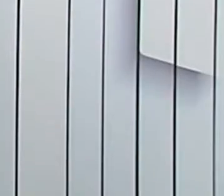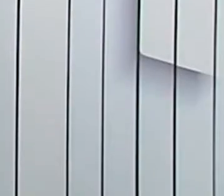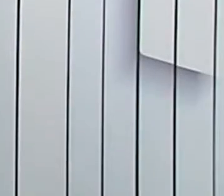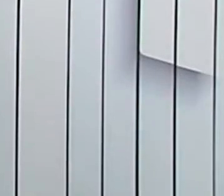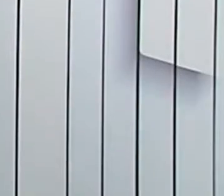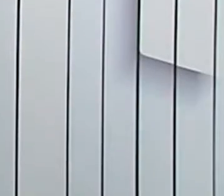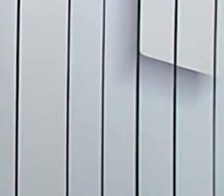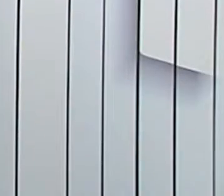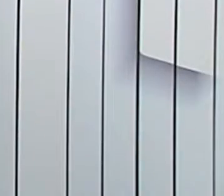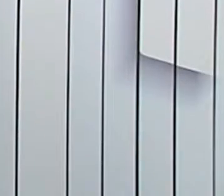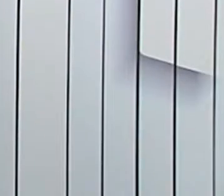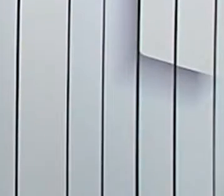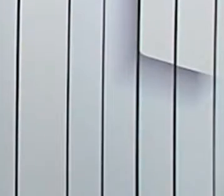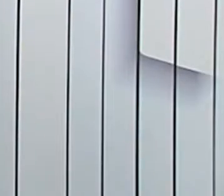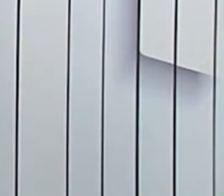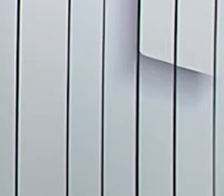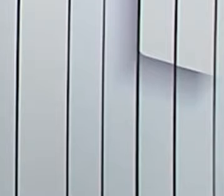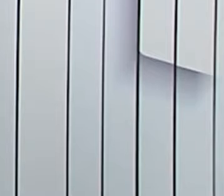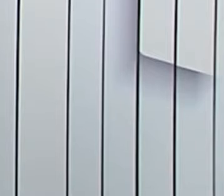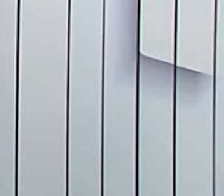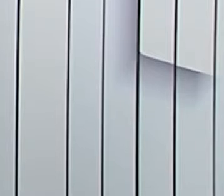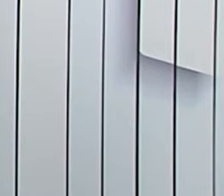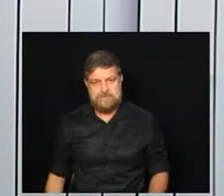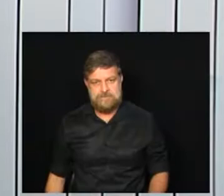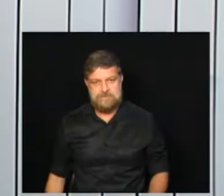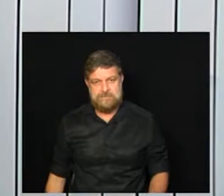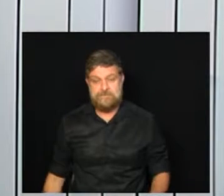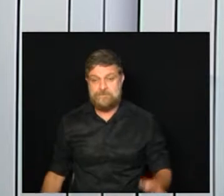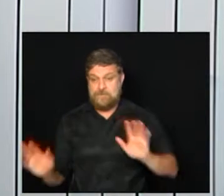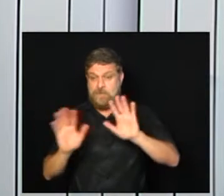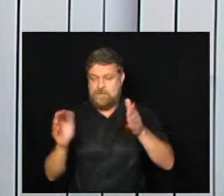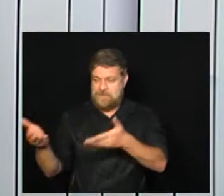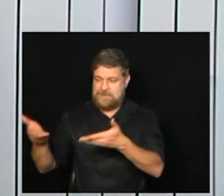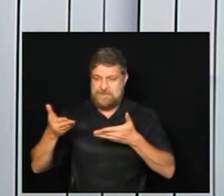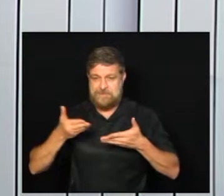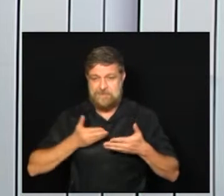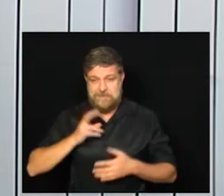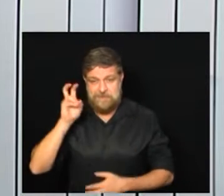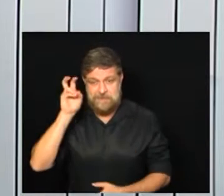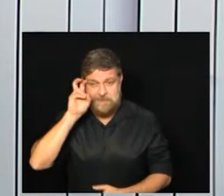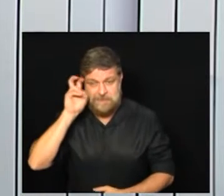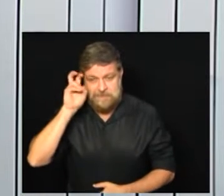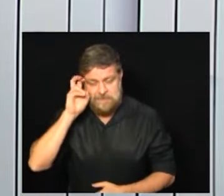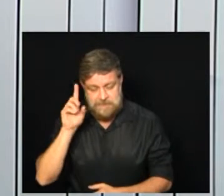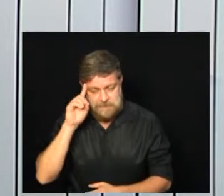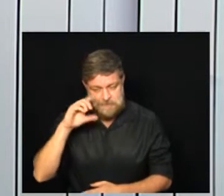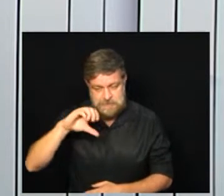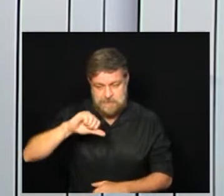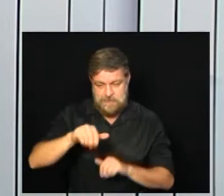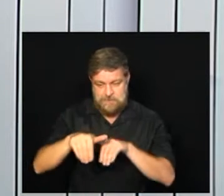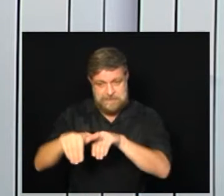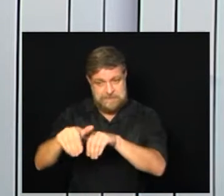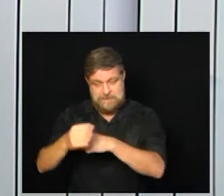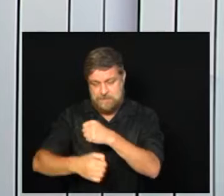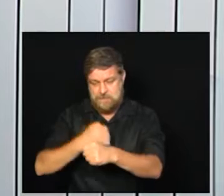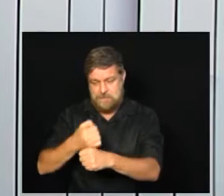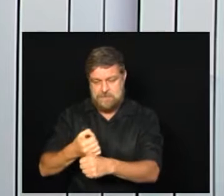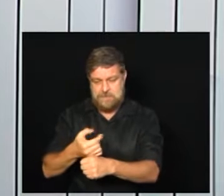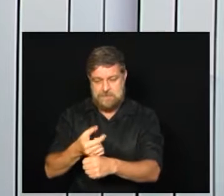Olá, seja bem-vinda, seja bem-vindo. Quinta-feira, 9 de setembro de 2021. Começa agora o Câmara